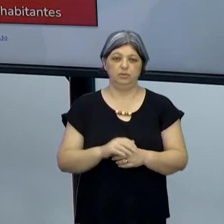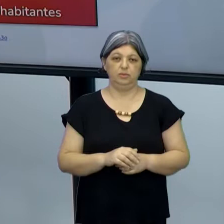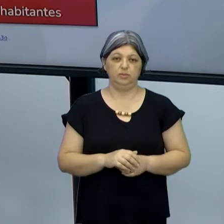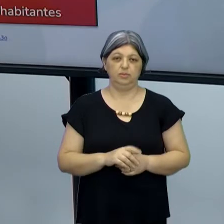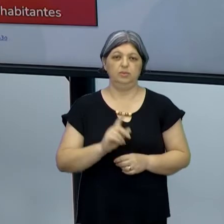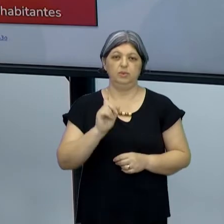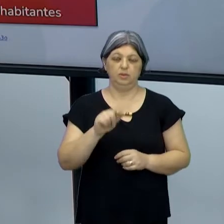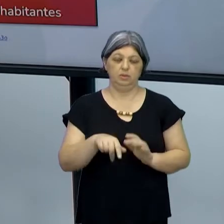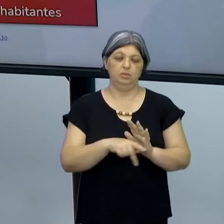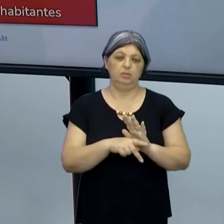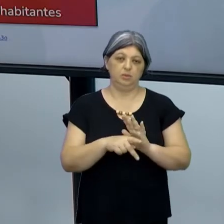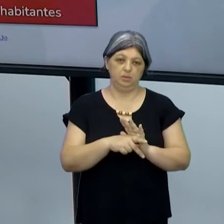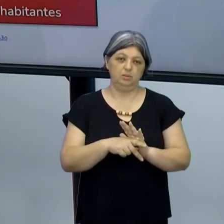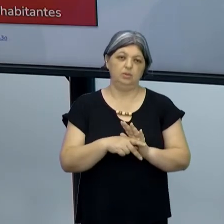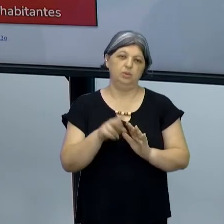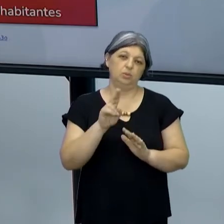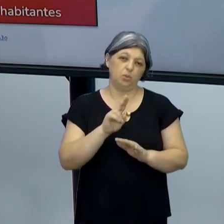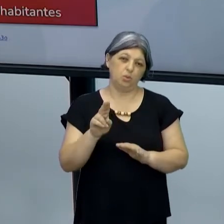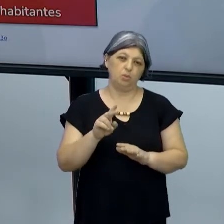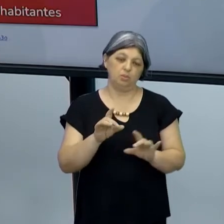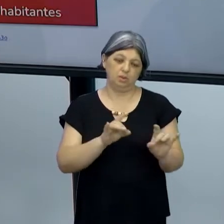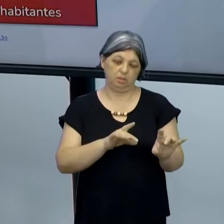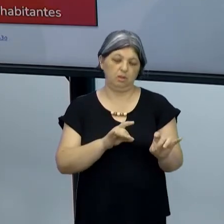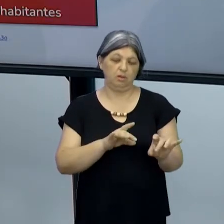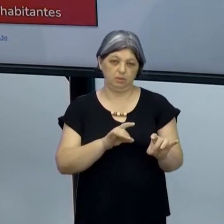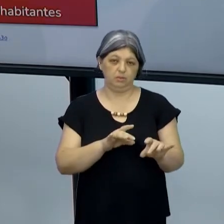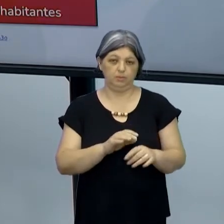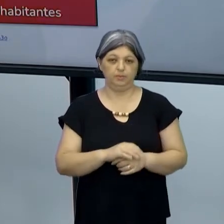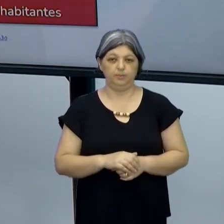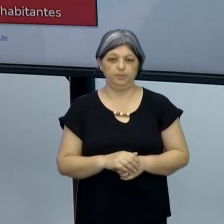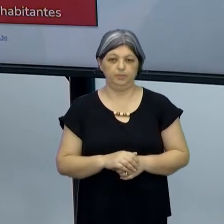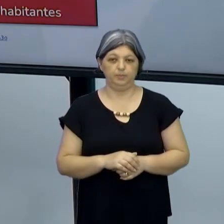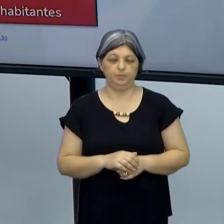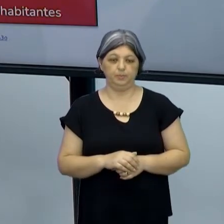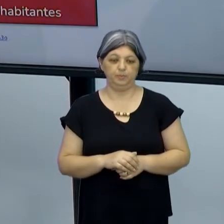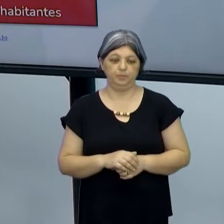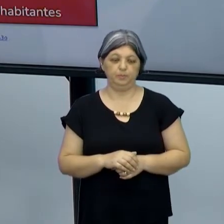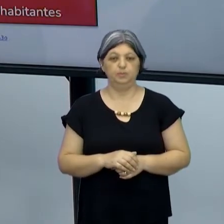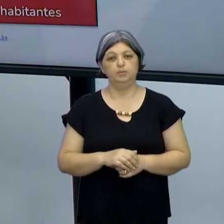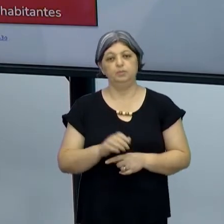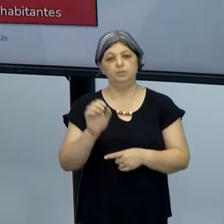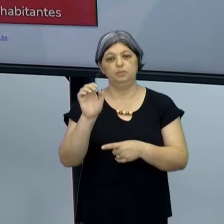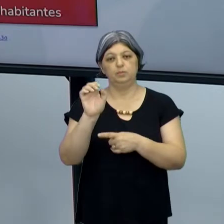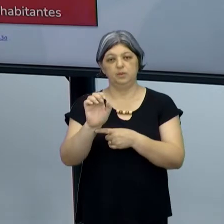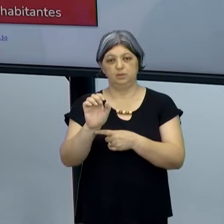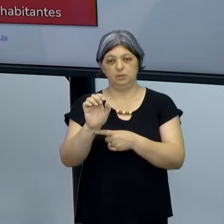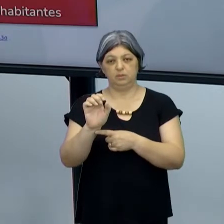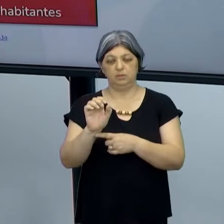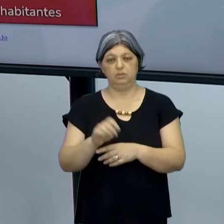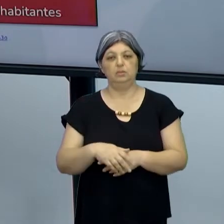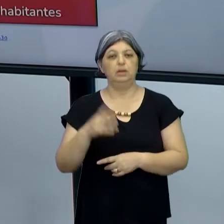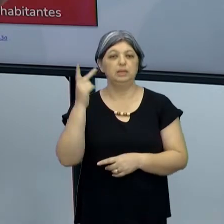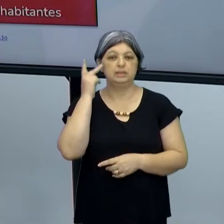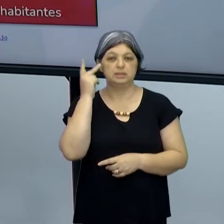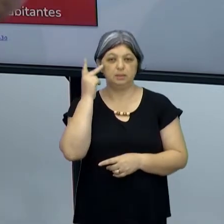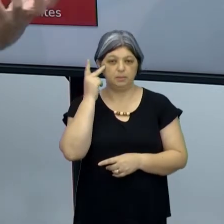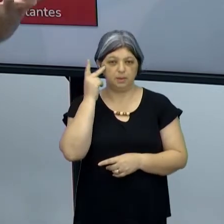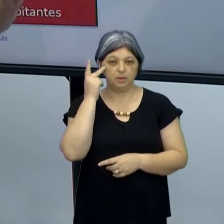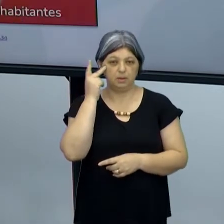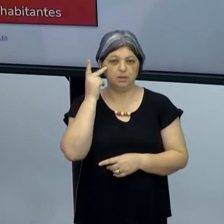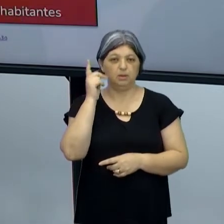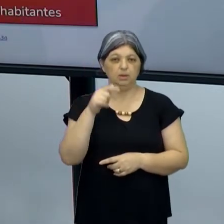é um outro nome, um nome mais técnico, digamos assim, para um estado. Então São Paulo é uma